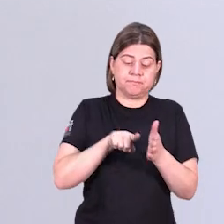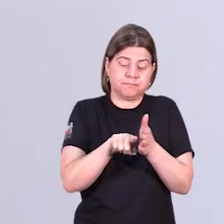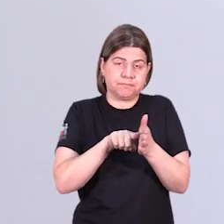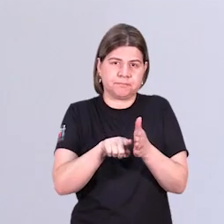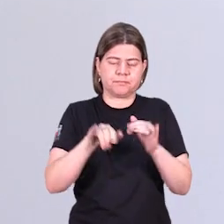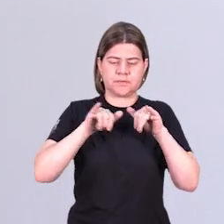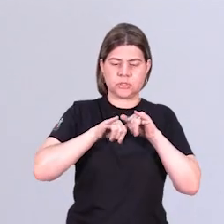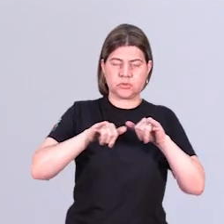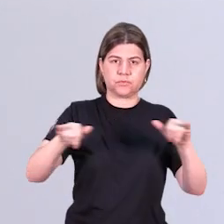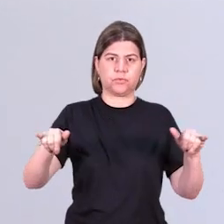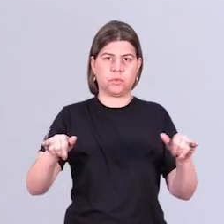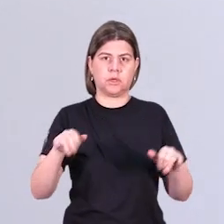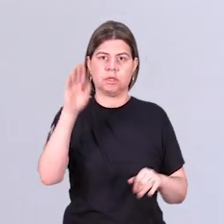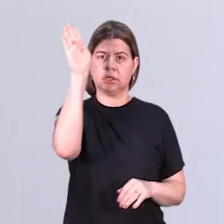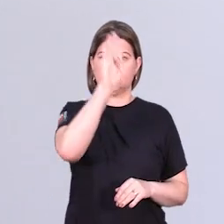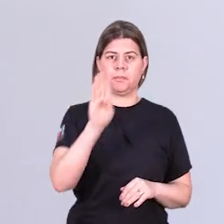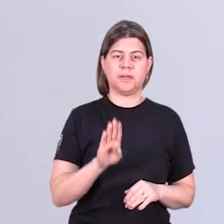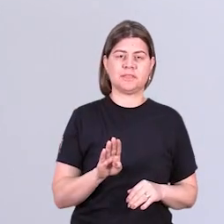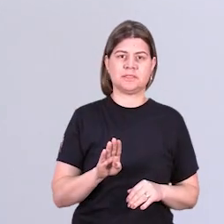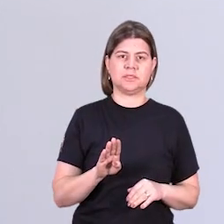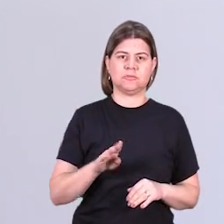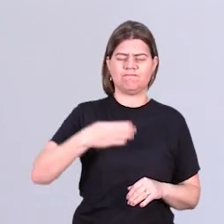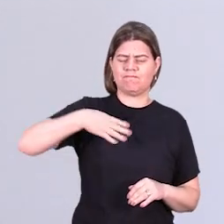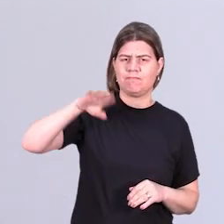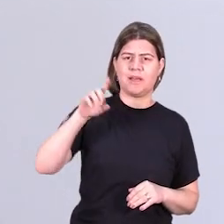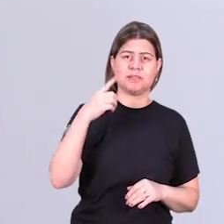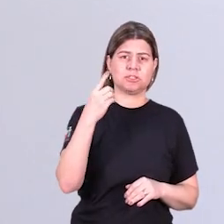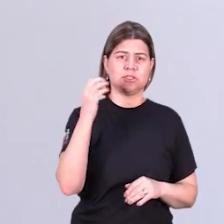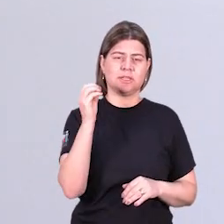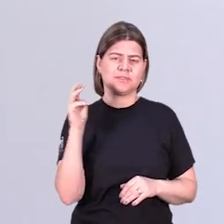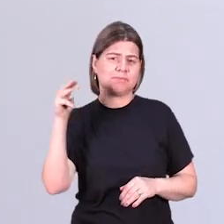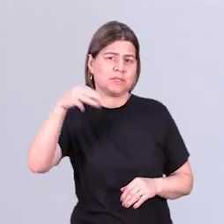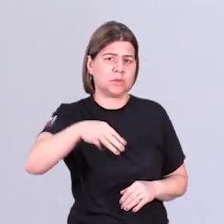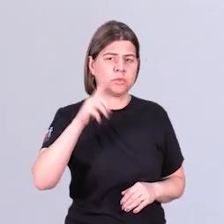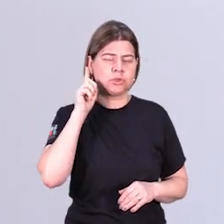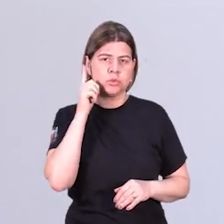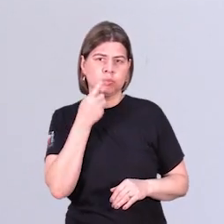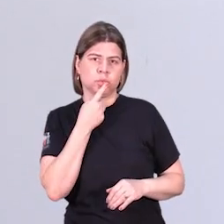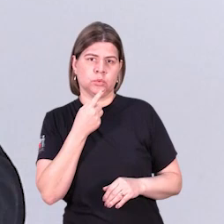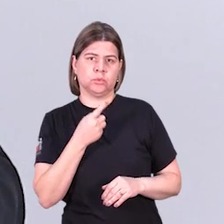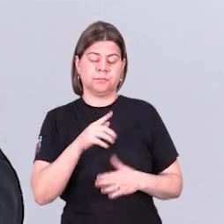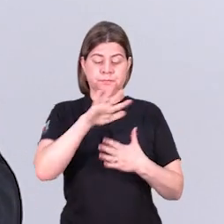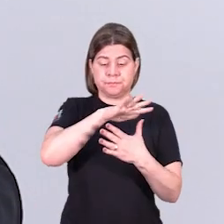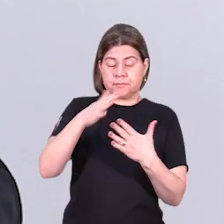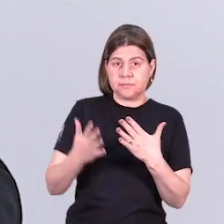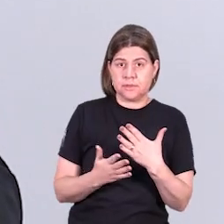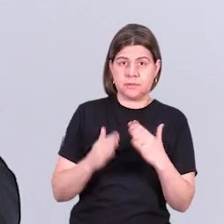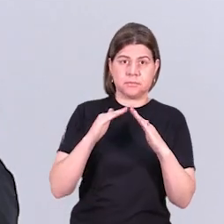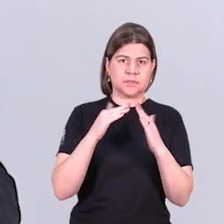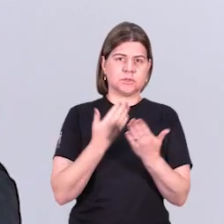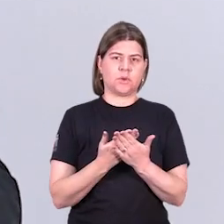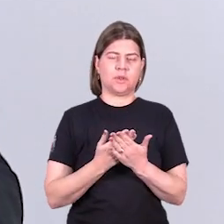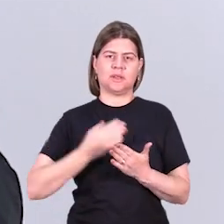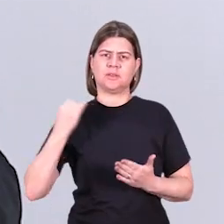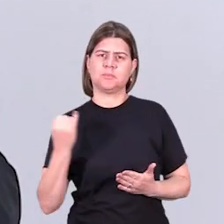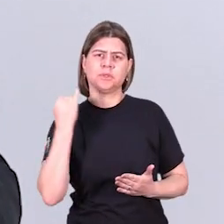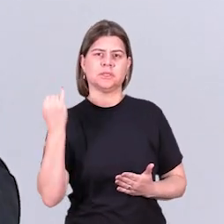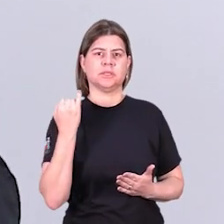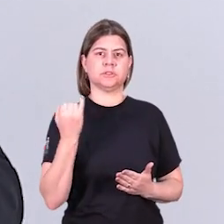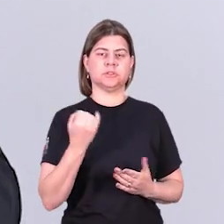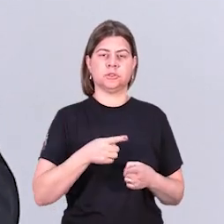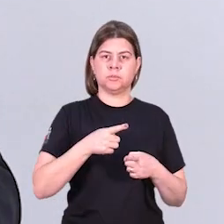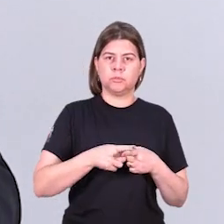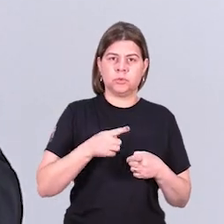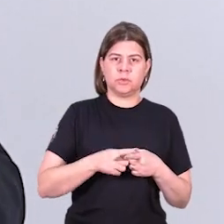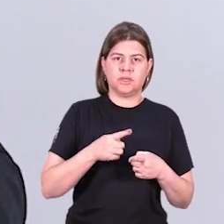IBGE, o número de pessoas surdas passa dos 10 milhões. A Libras, como disciplina obrigatória, dá ao